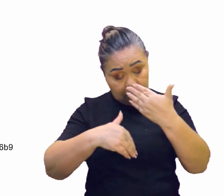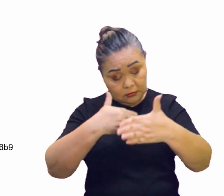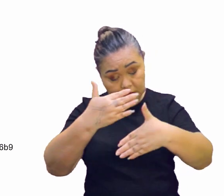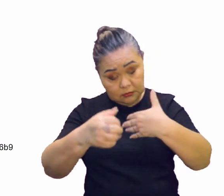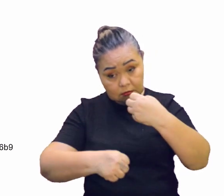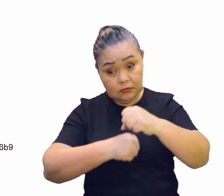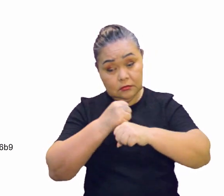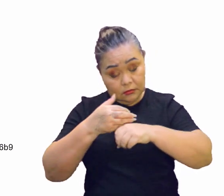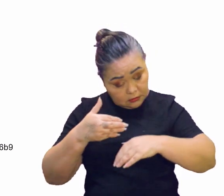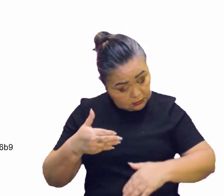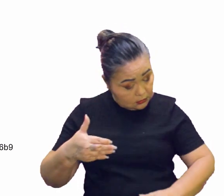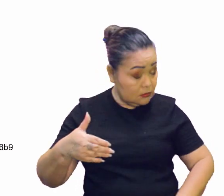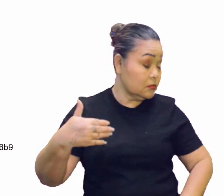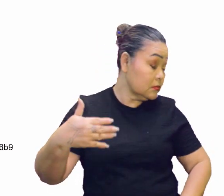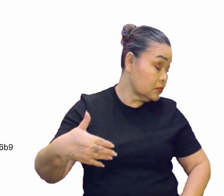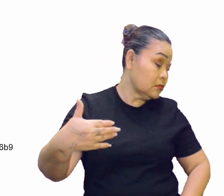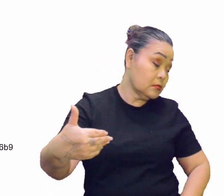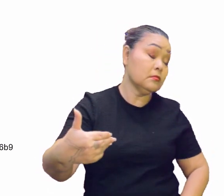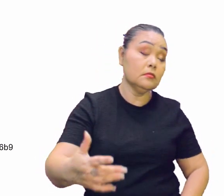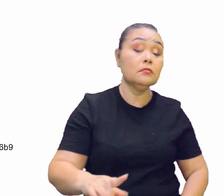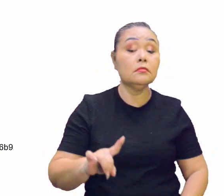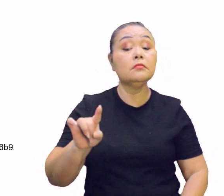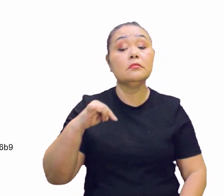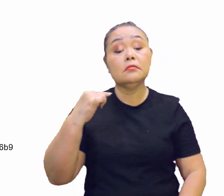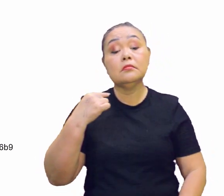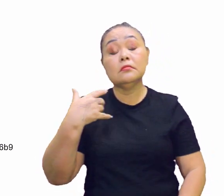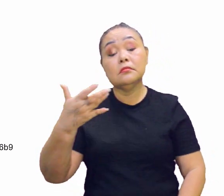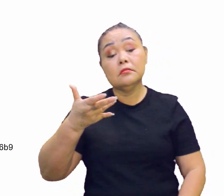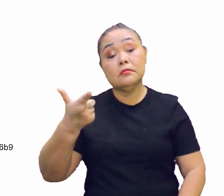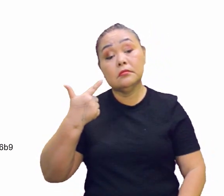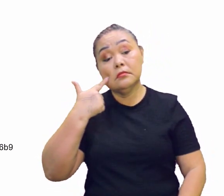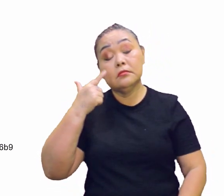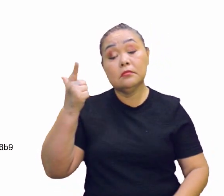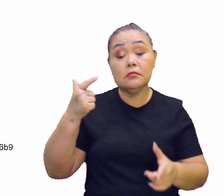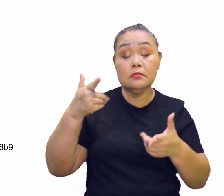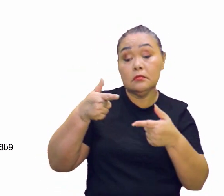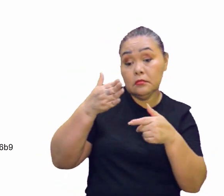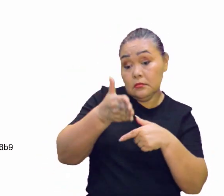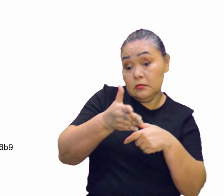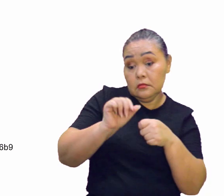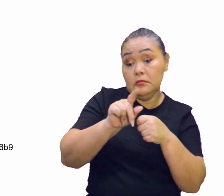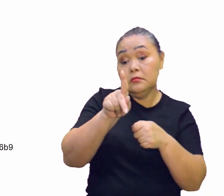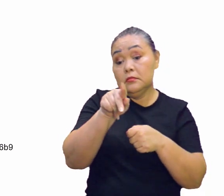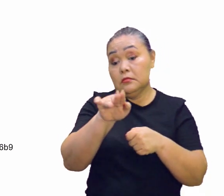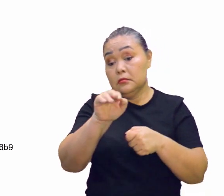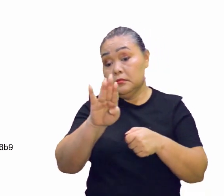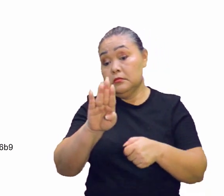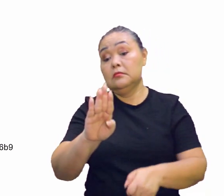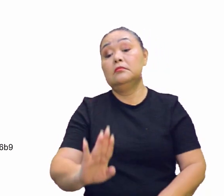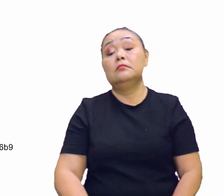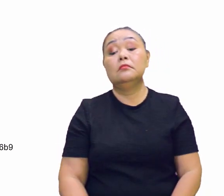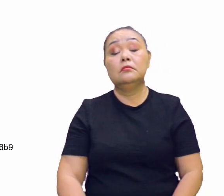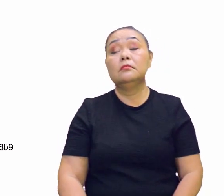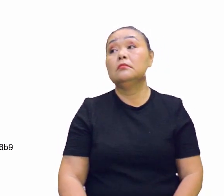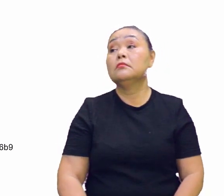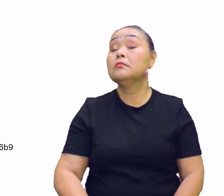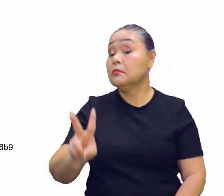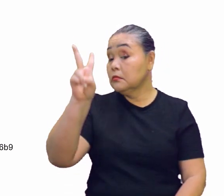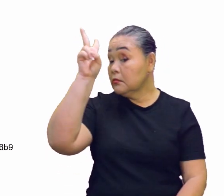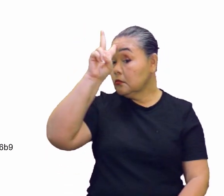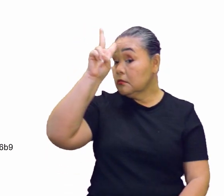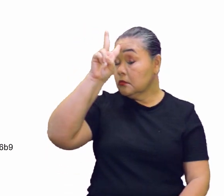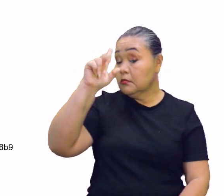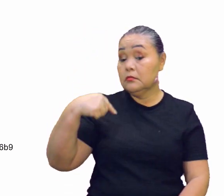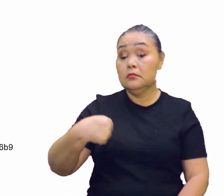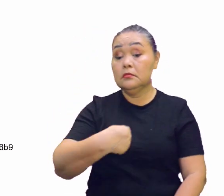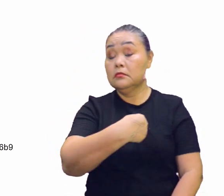próximos anos que vai ocorrer, e acelera ou afeta diretamente esse PIB. E lembrando, né, que